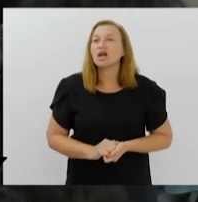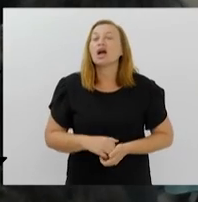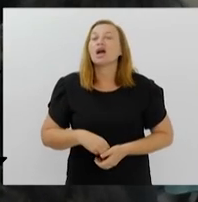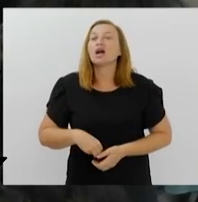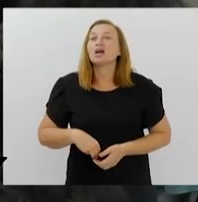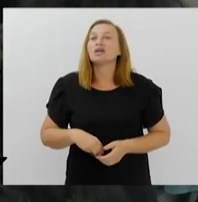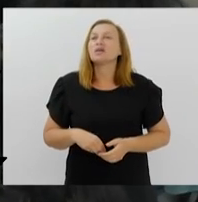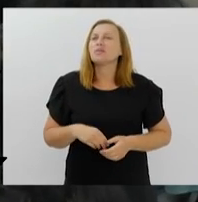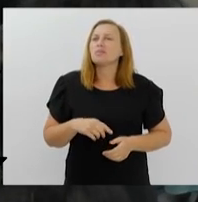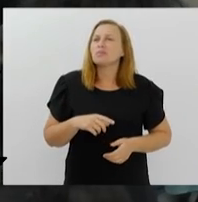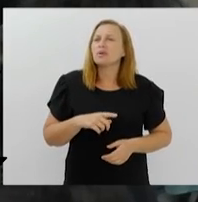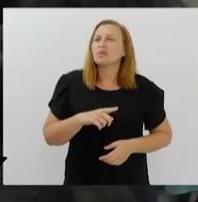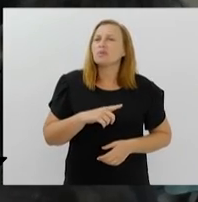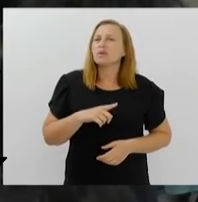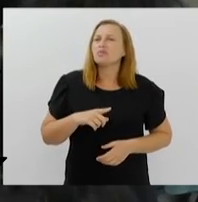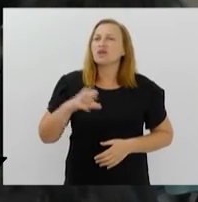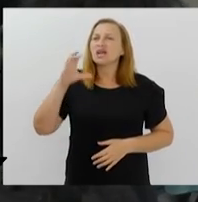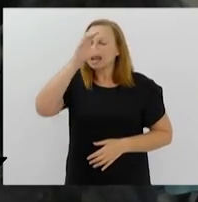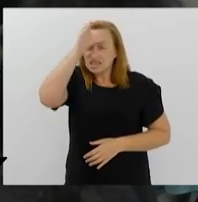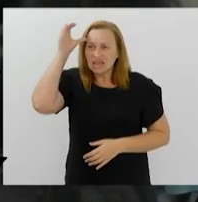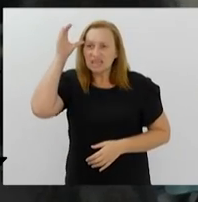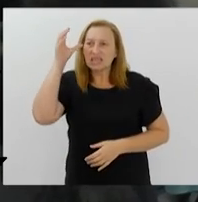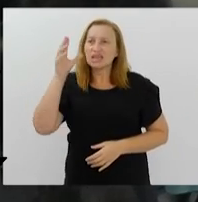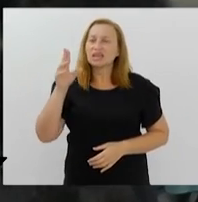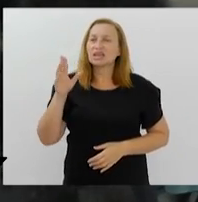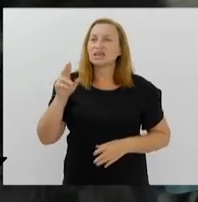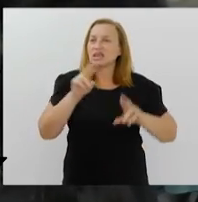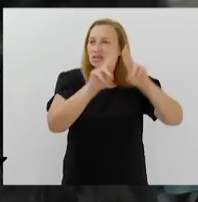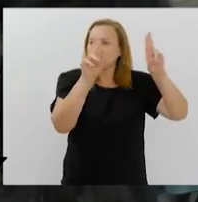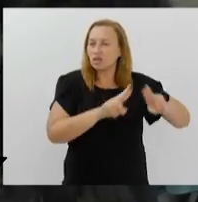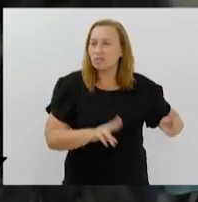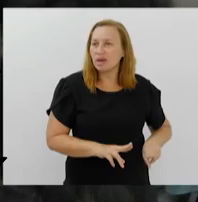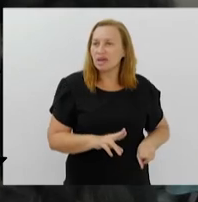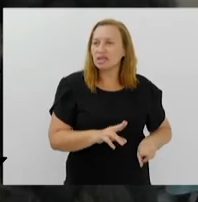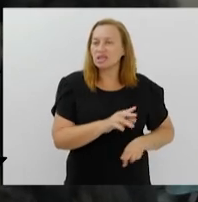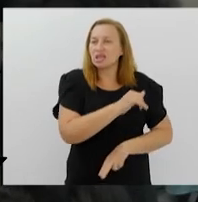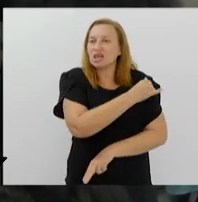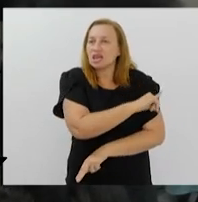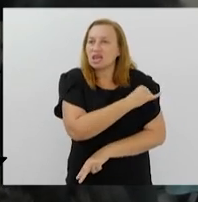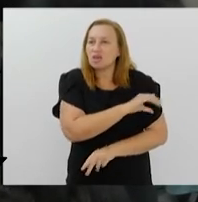Unimed Rio que virou Unimed ferge e a pergunta que eu fizi